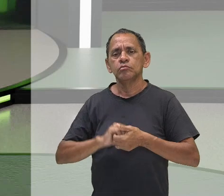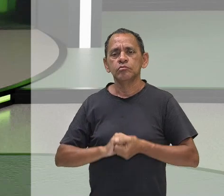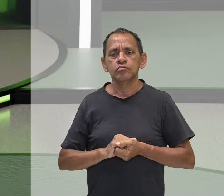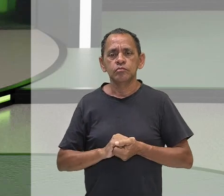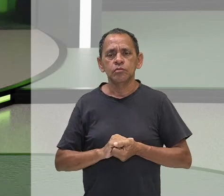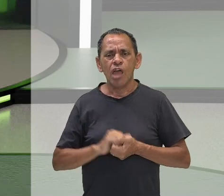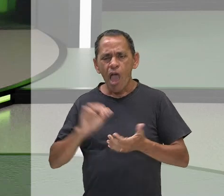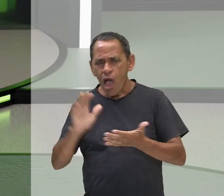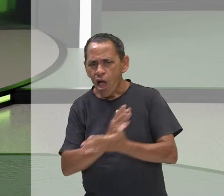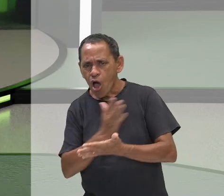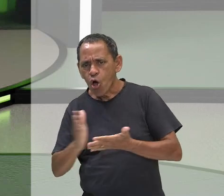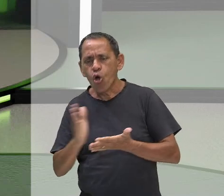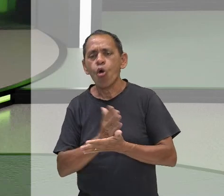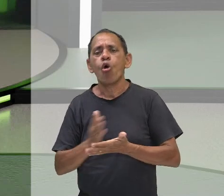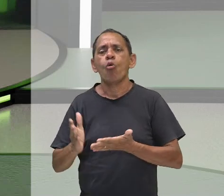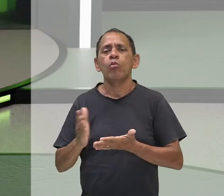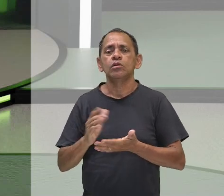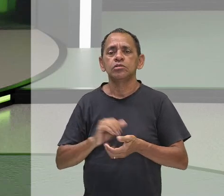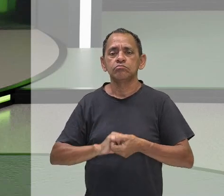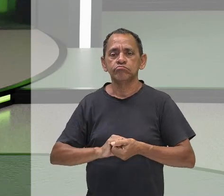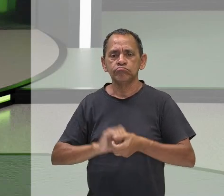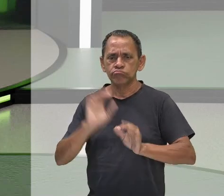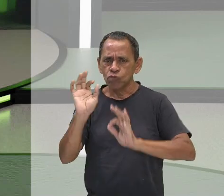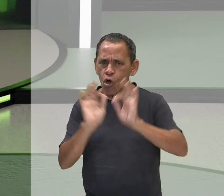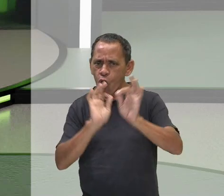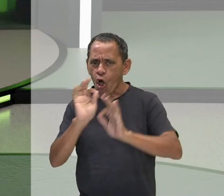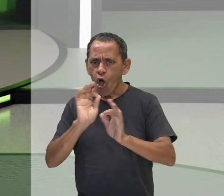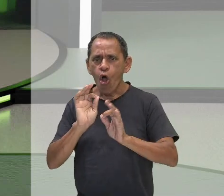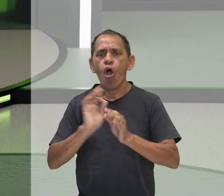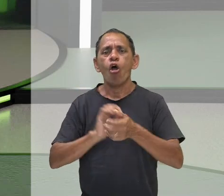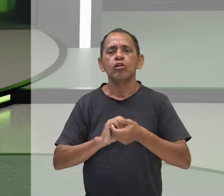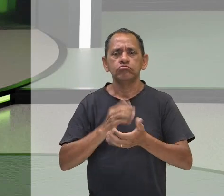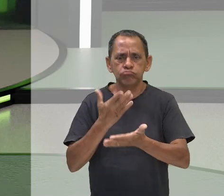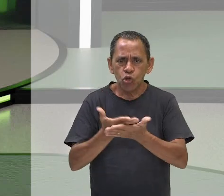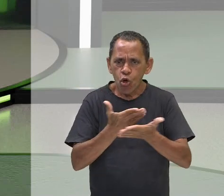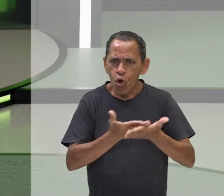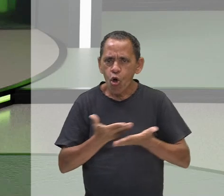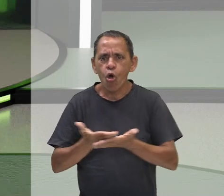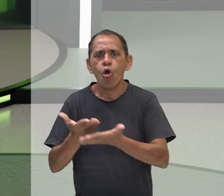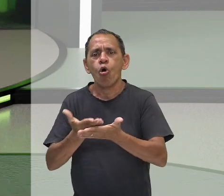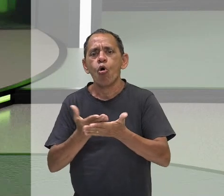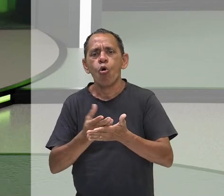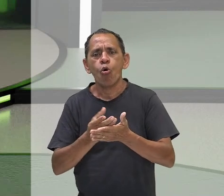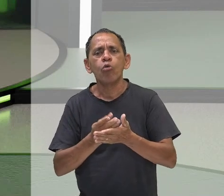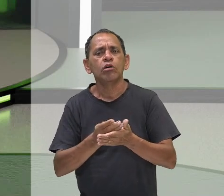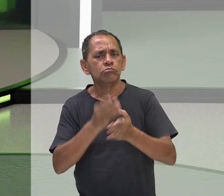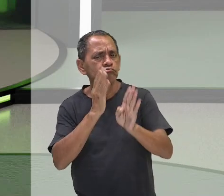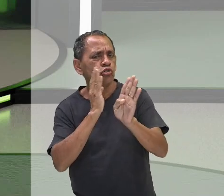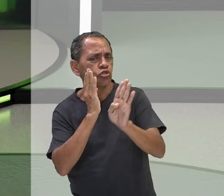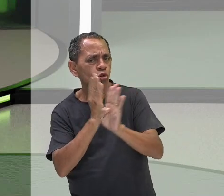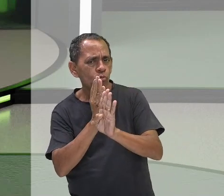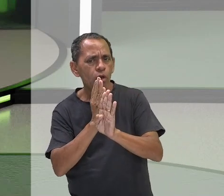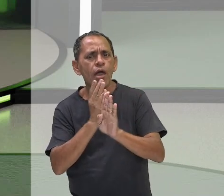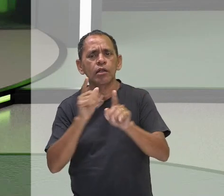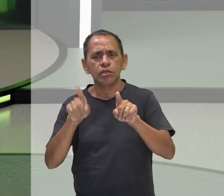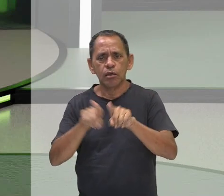e prepare-se para uma aventura de conhecimento de redescoberta e também